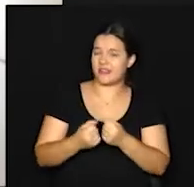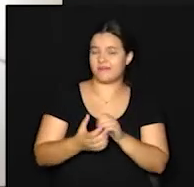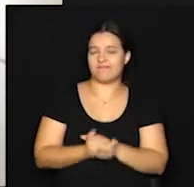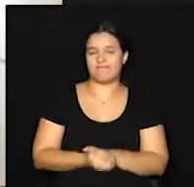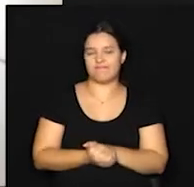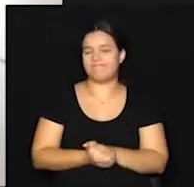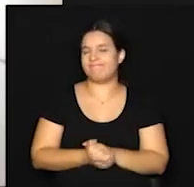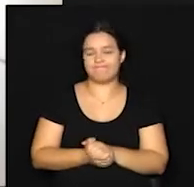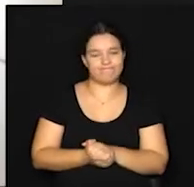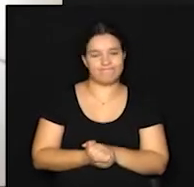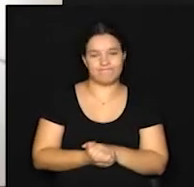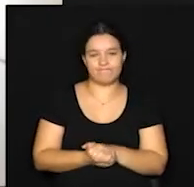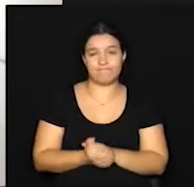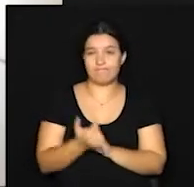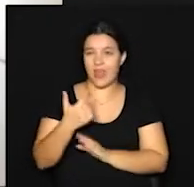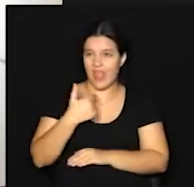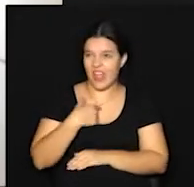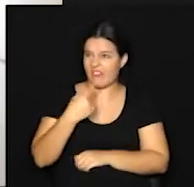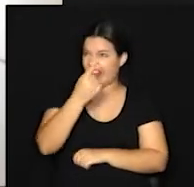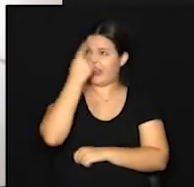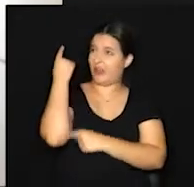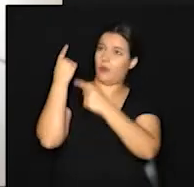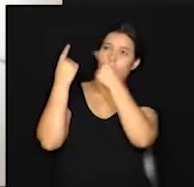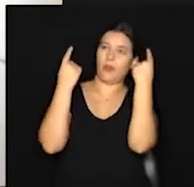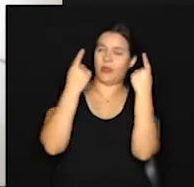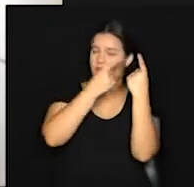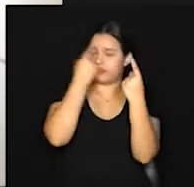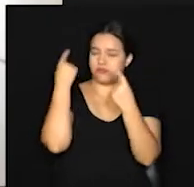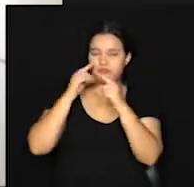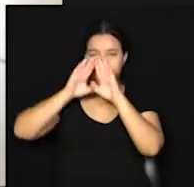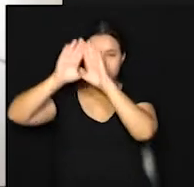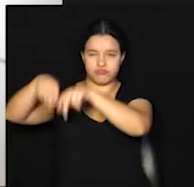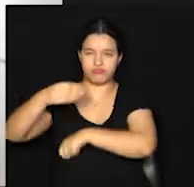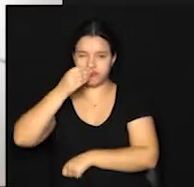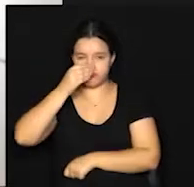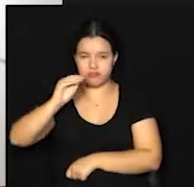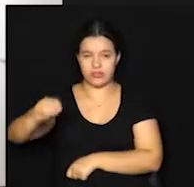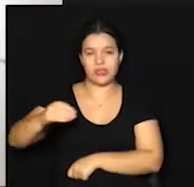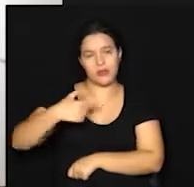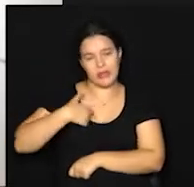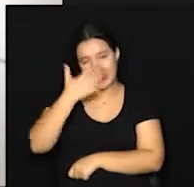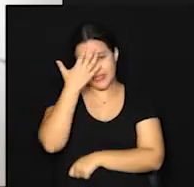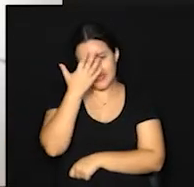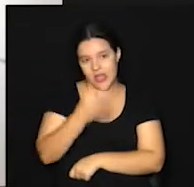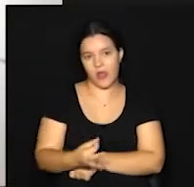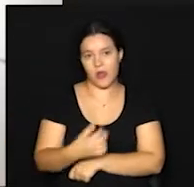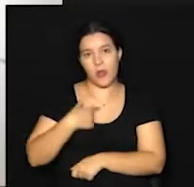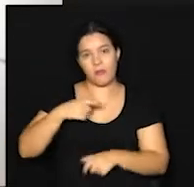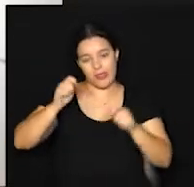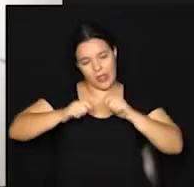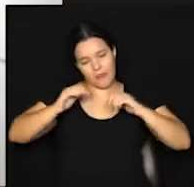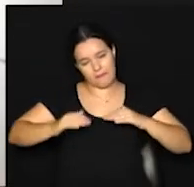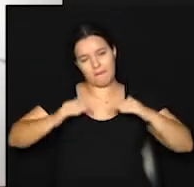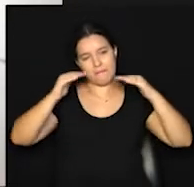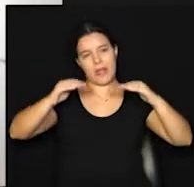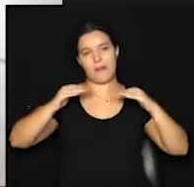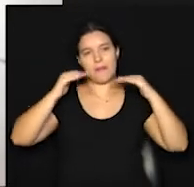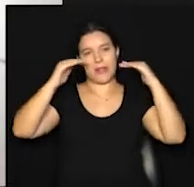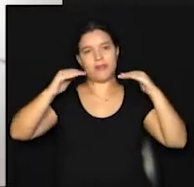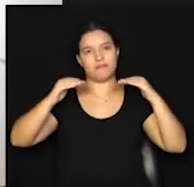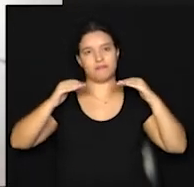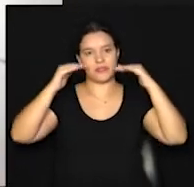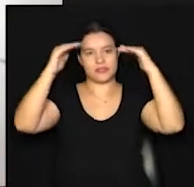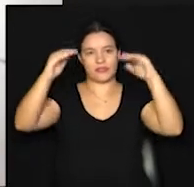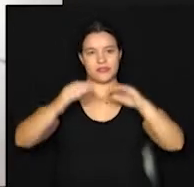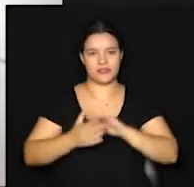crença. E eu acho que eu não aceitei os nãos que a vida me deu e eu tinha certeza que eu podia fazer mais e mais além